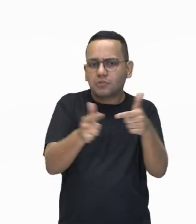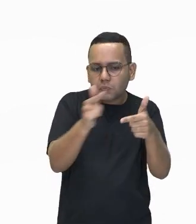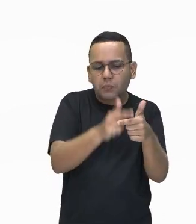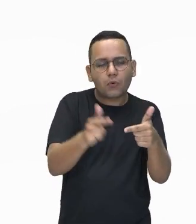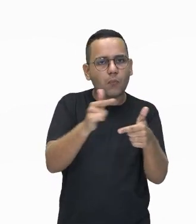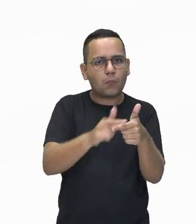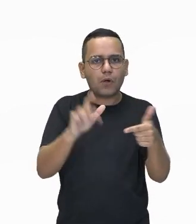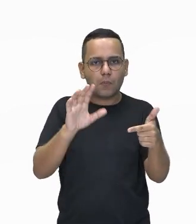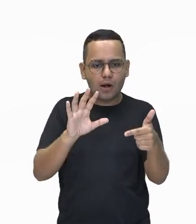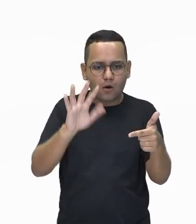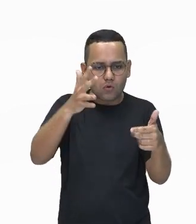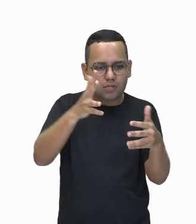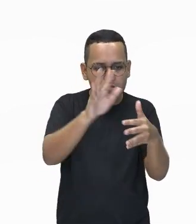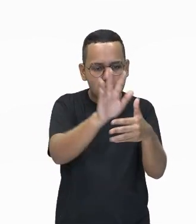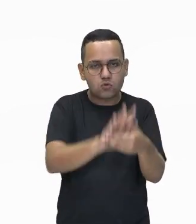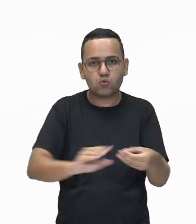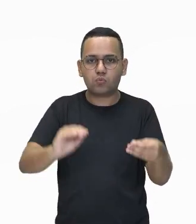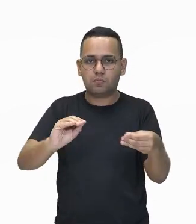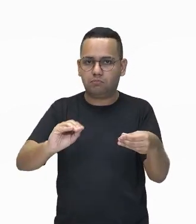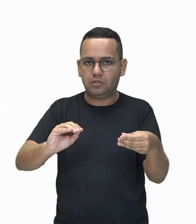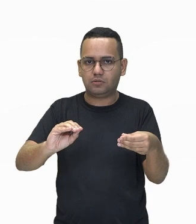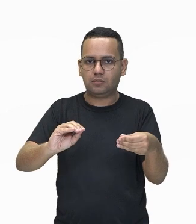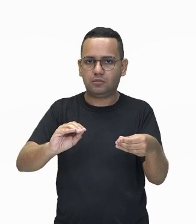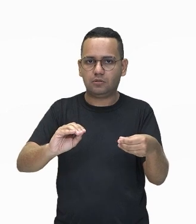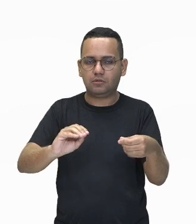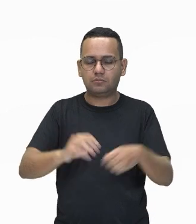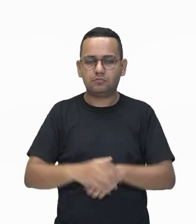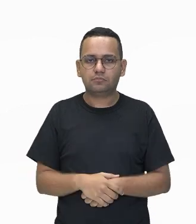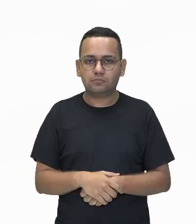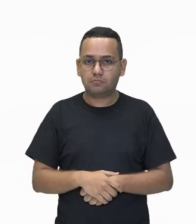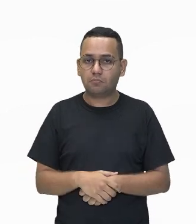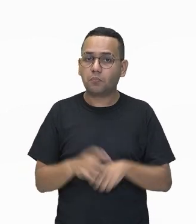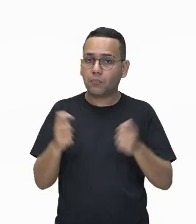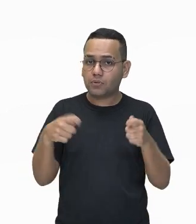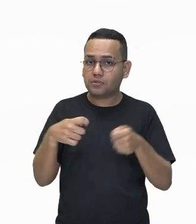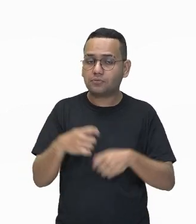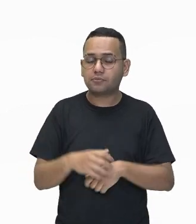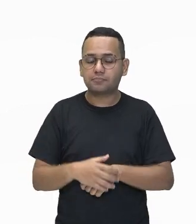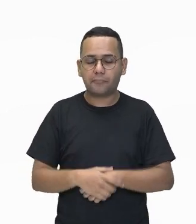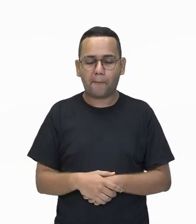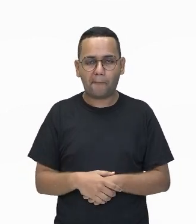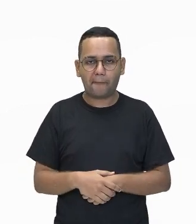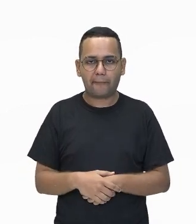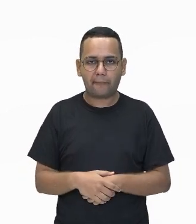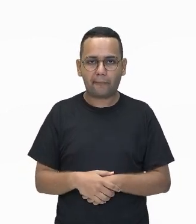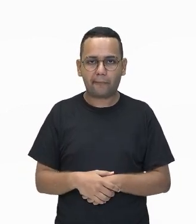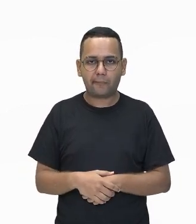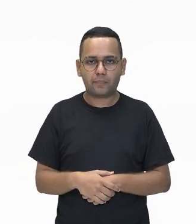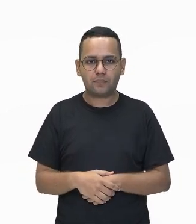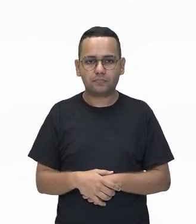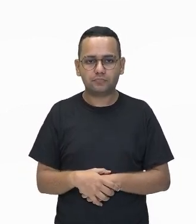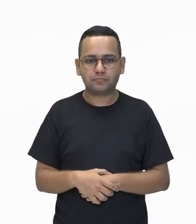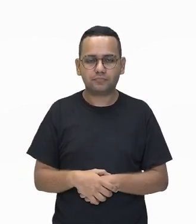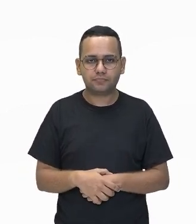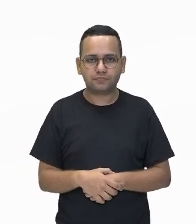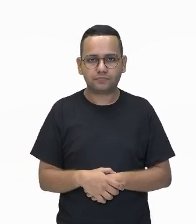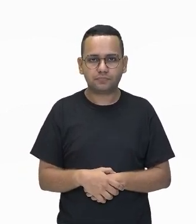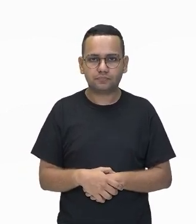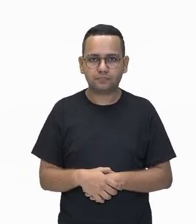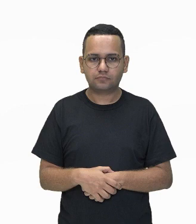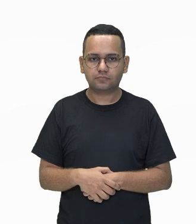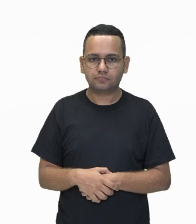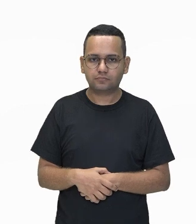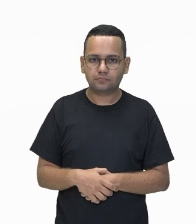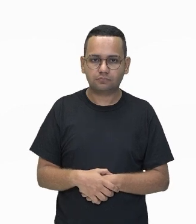resolver o quê? Problemas reais. Olha que interessante, né? Então, percebe, tem que ser, então,